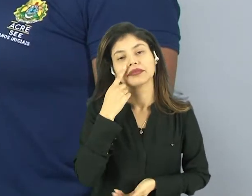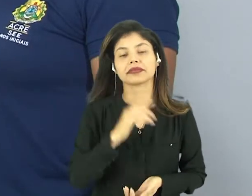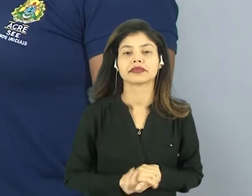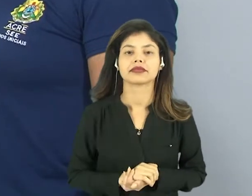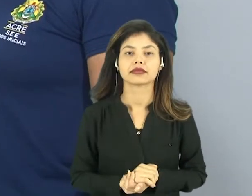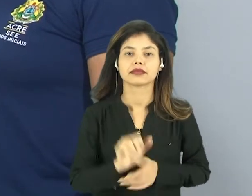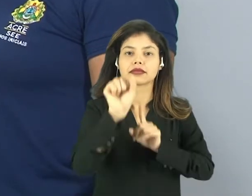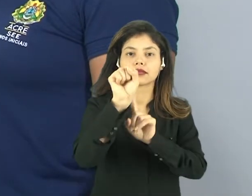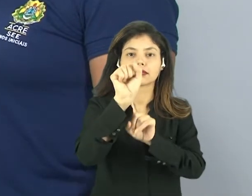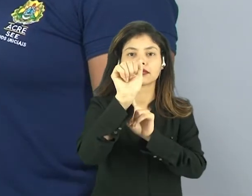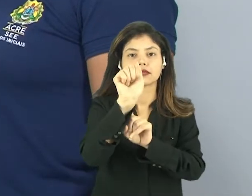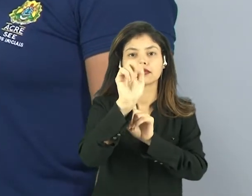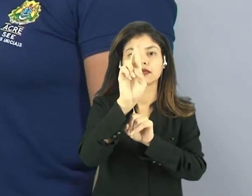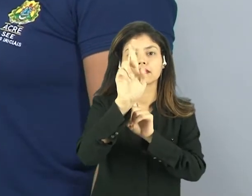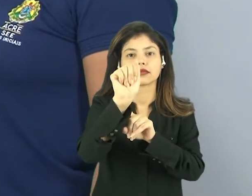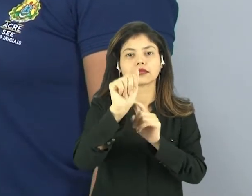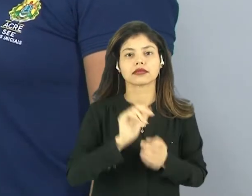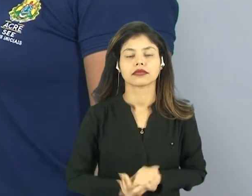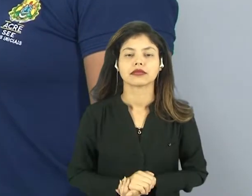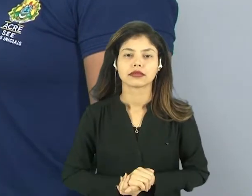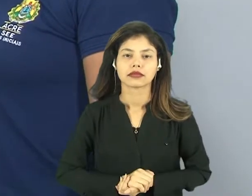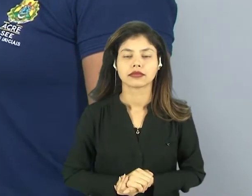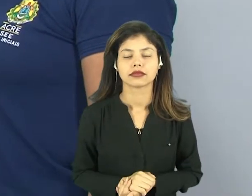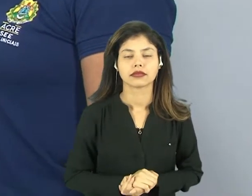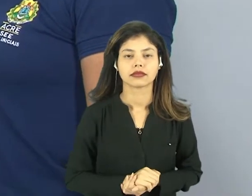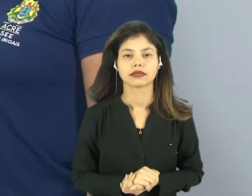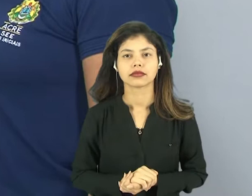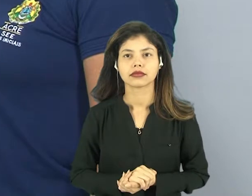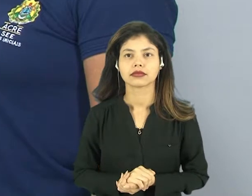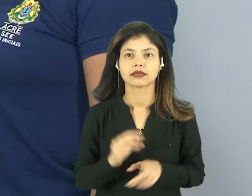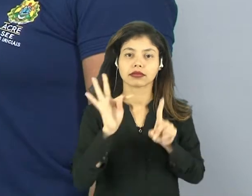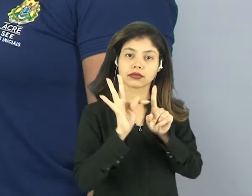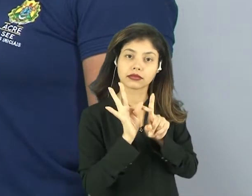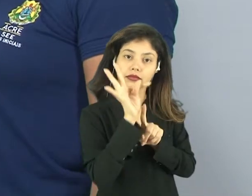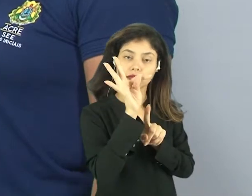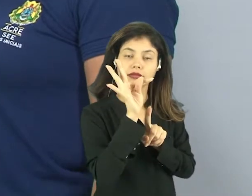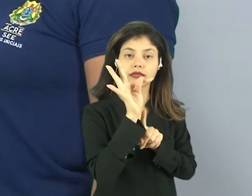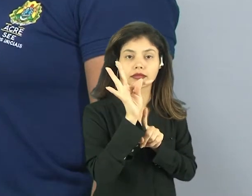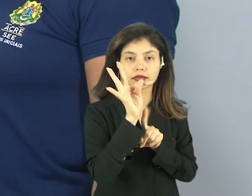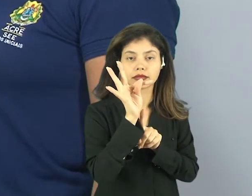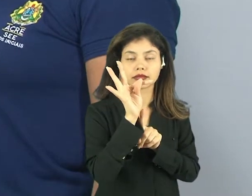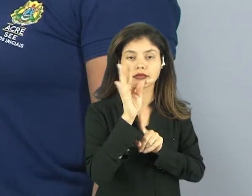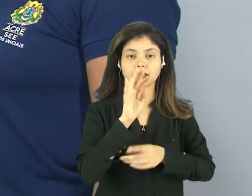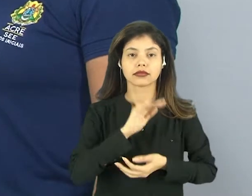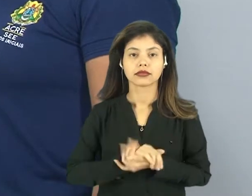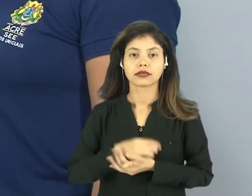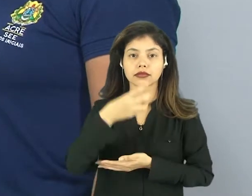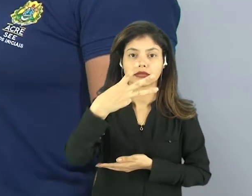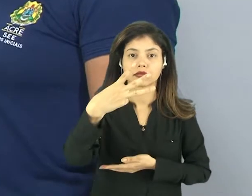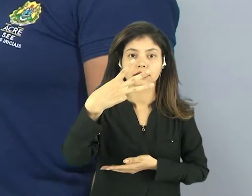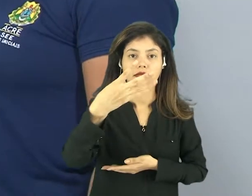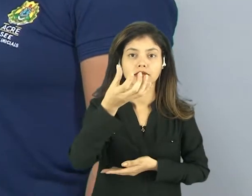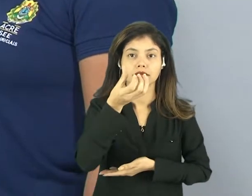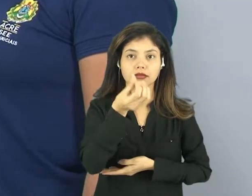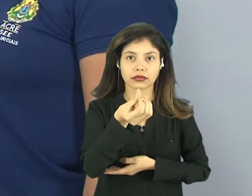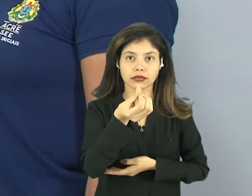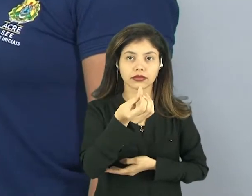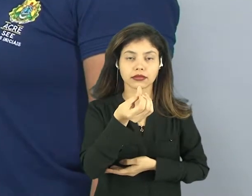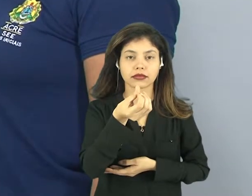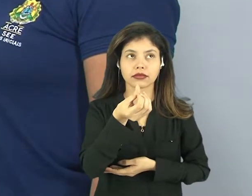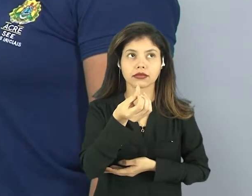temperatura de Sara. Sara, estava com a temperatura medindo